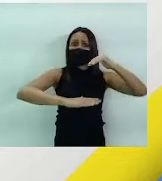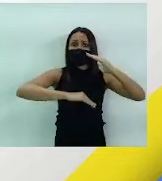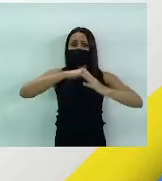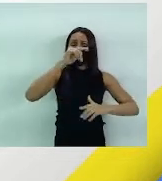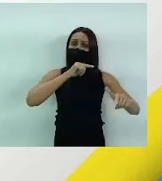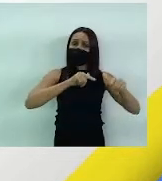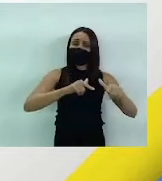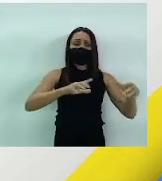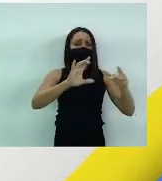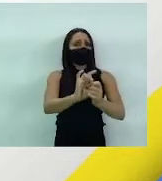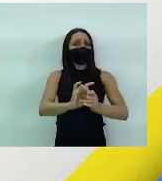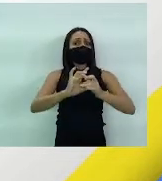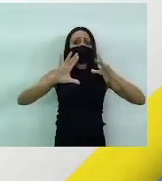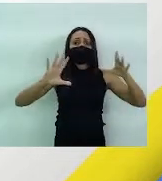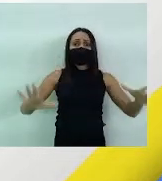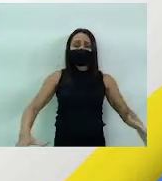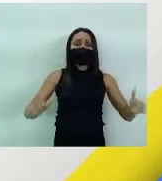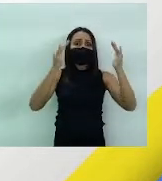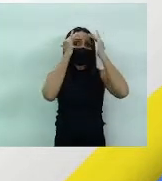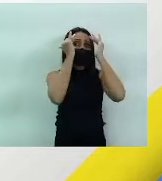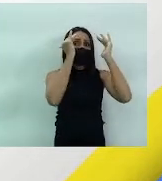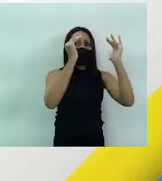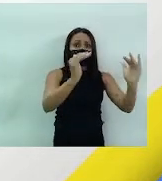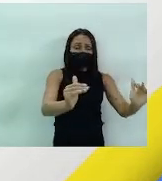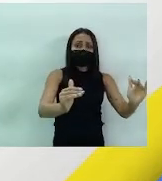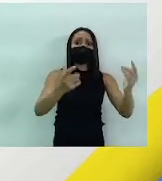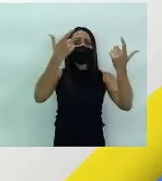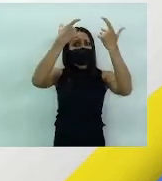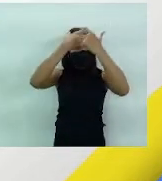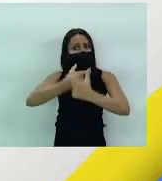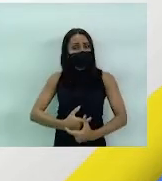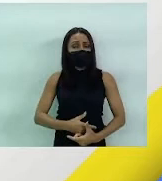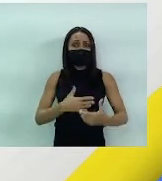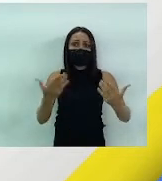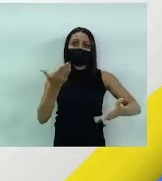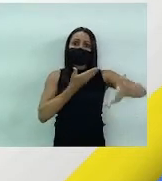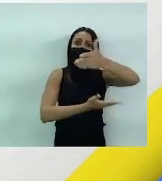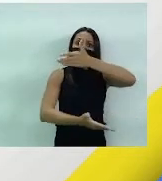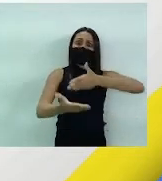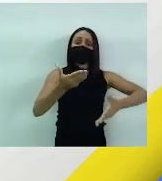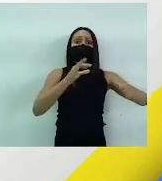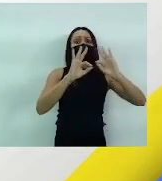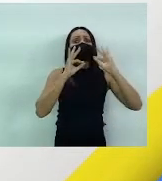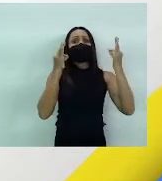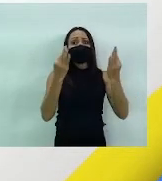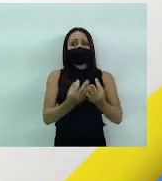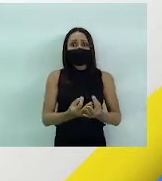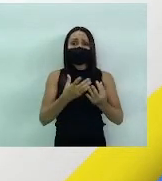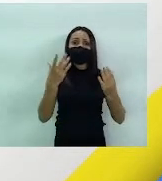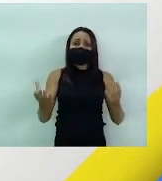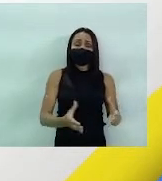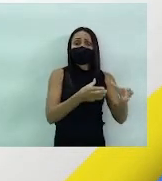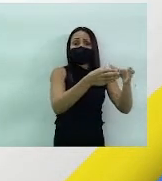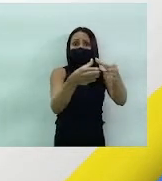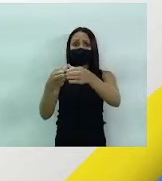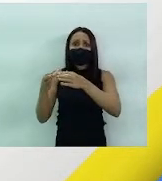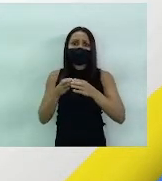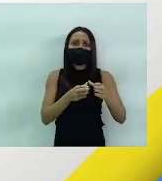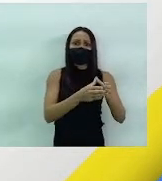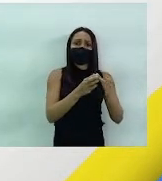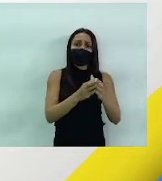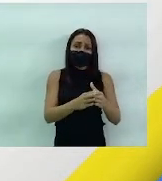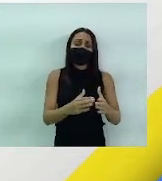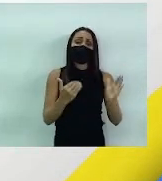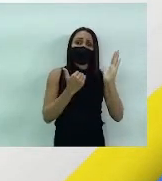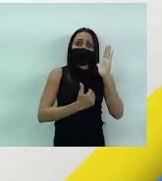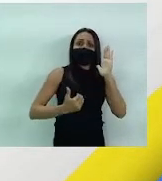à liberdade, ao respeito, à dignidade e à convivência familiar e comunitária, além de colocá-los